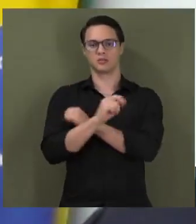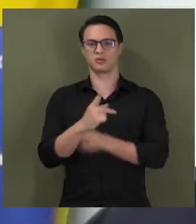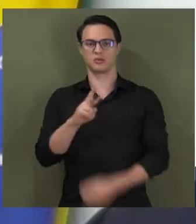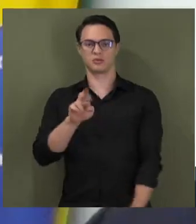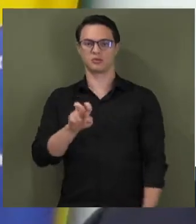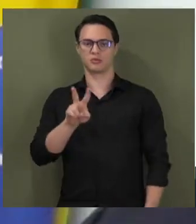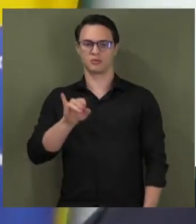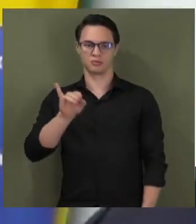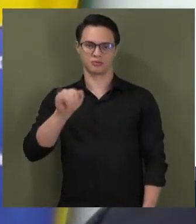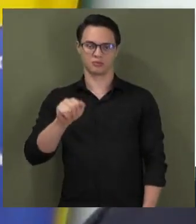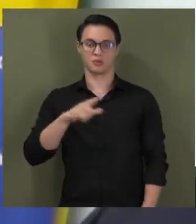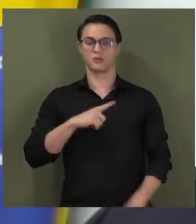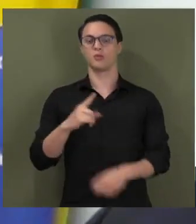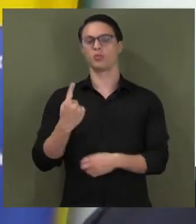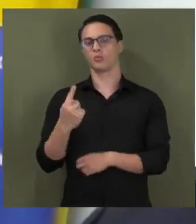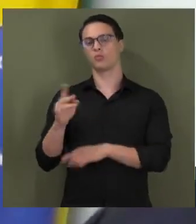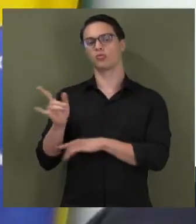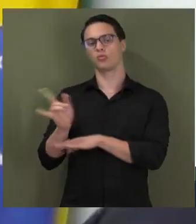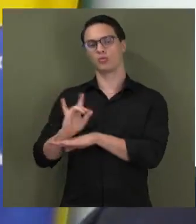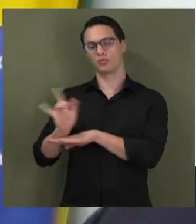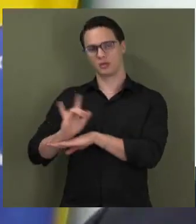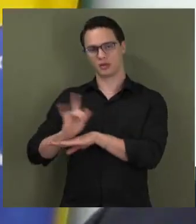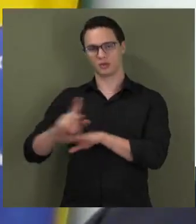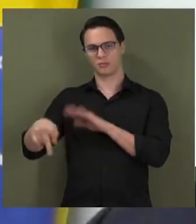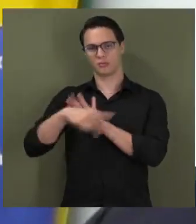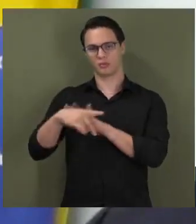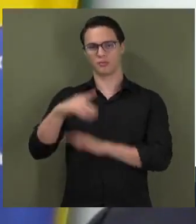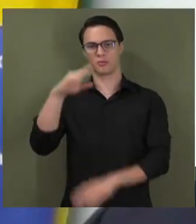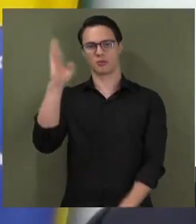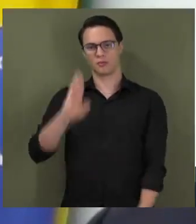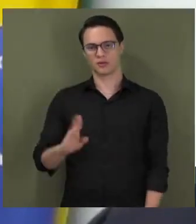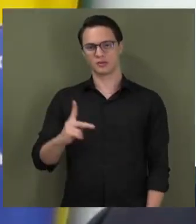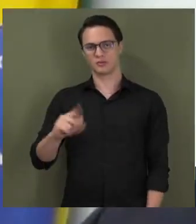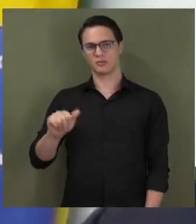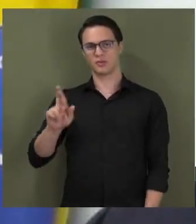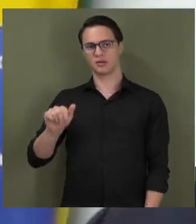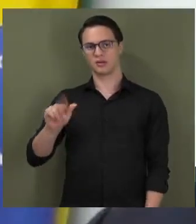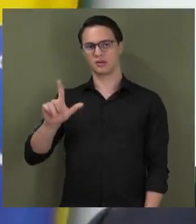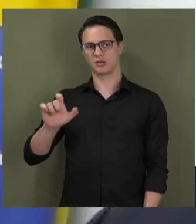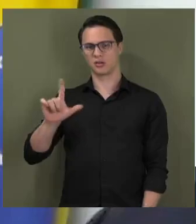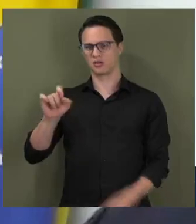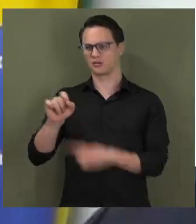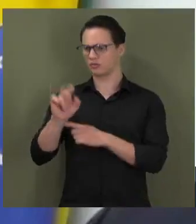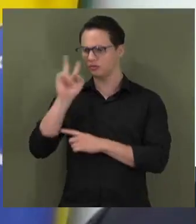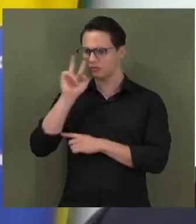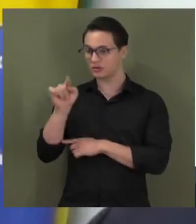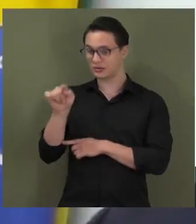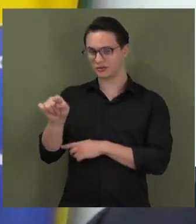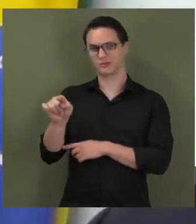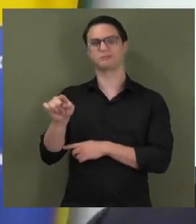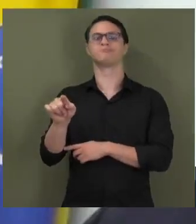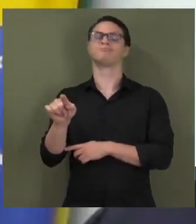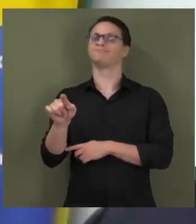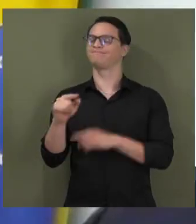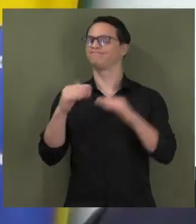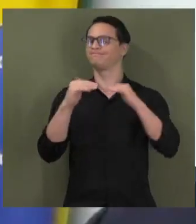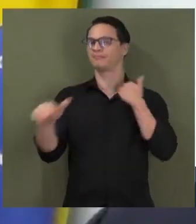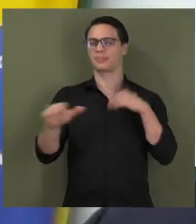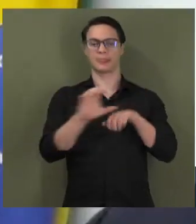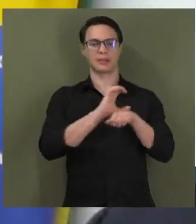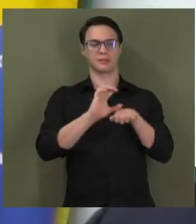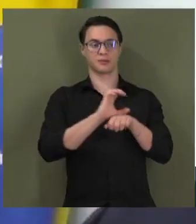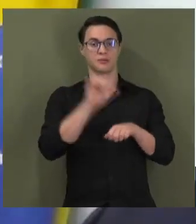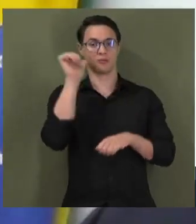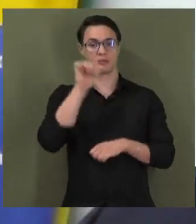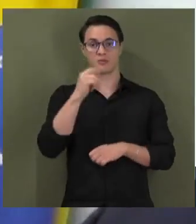um documentário do Brasil Paralelo que, segundo ela mesma, era algo flagrantemente inconstitucional. E ela disse,